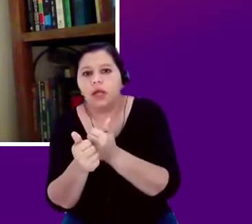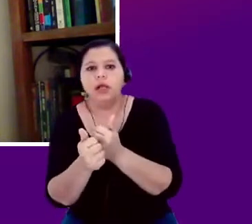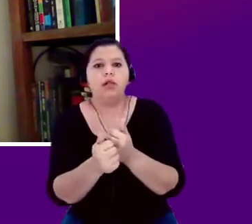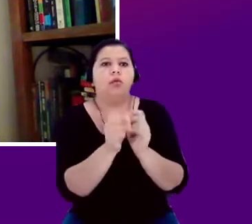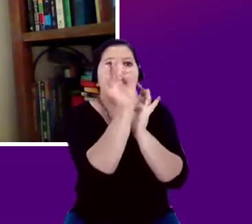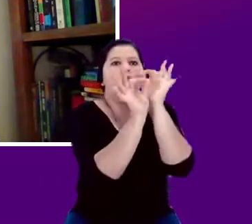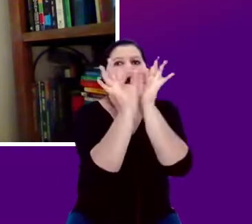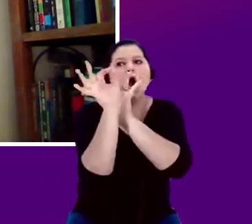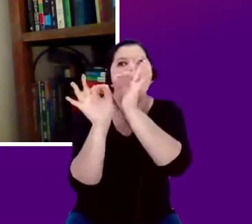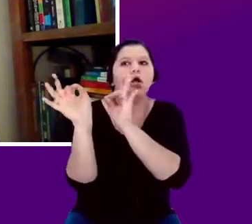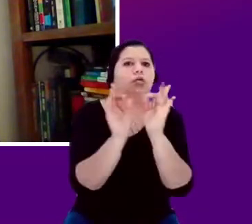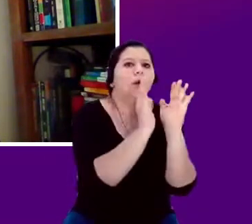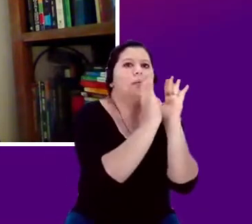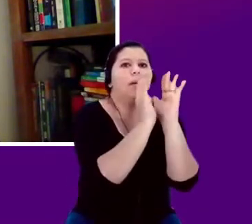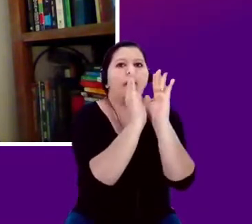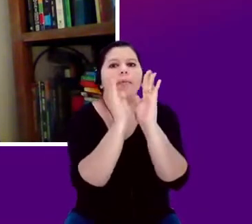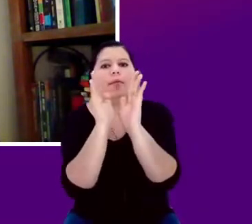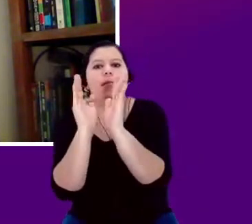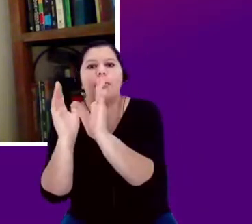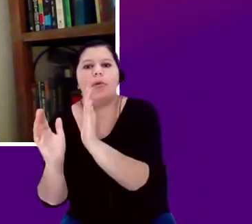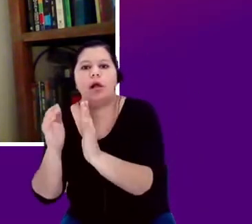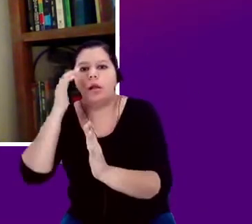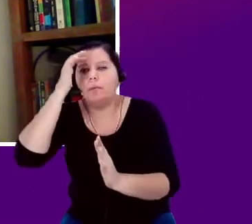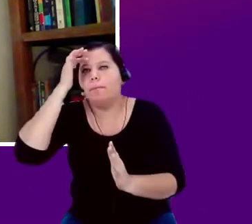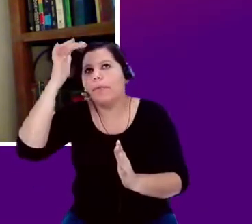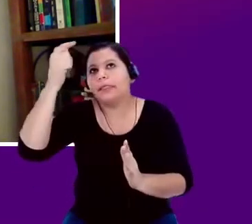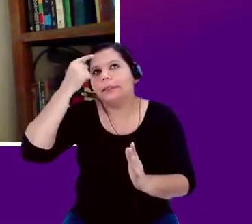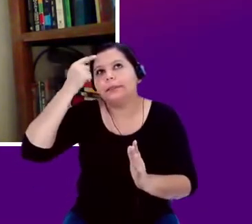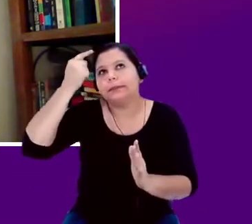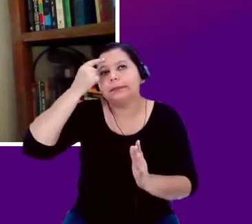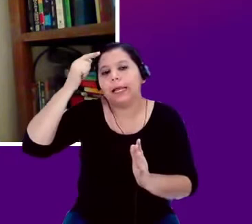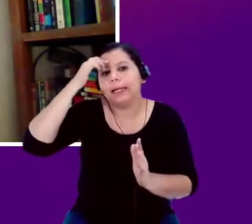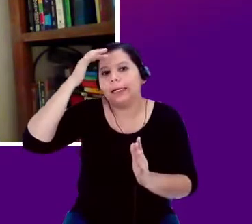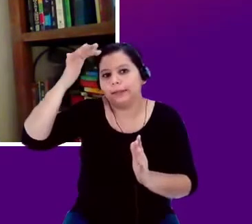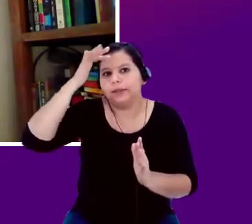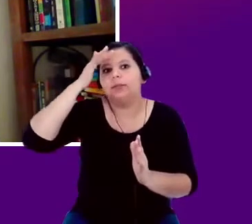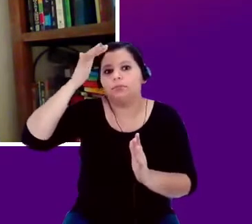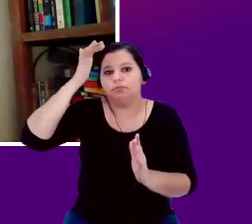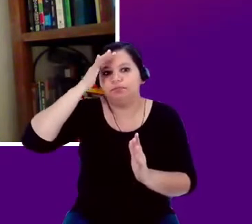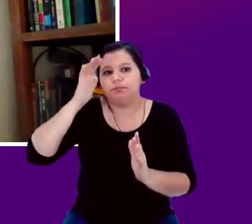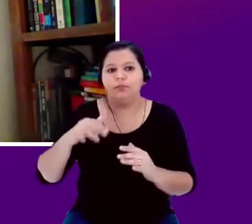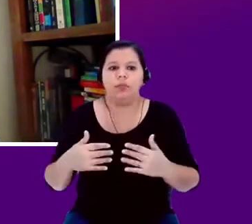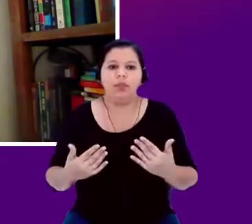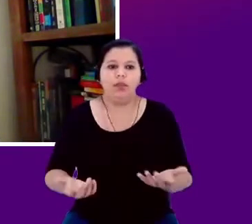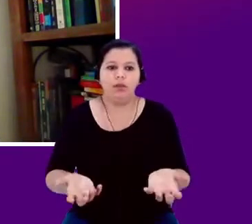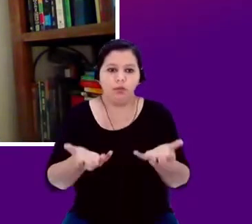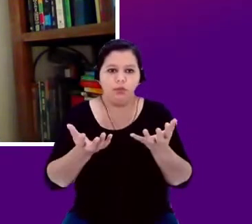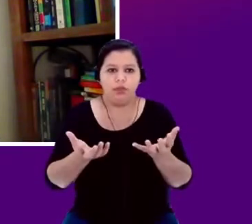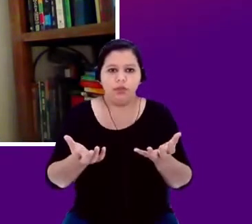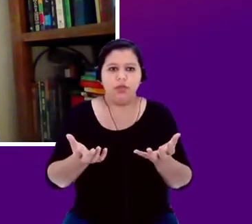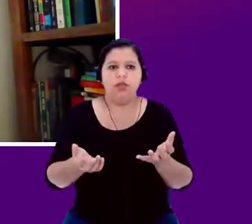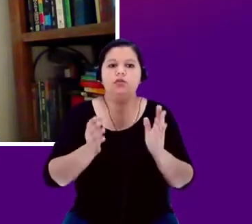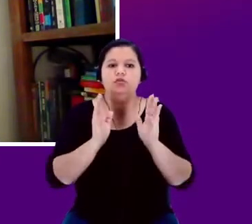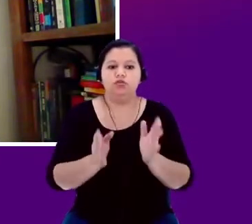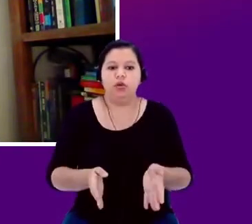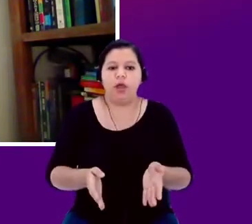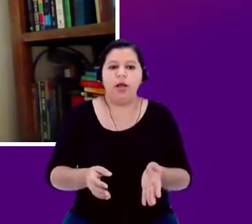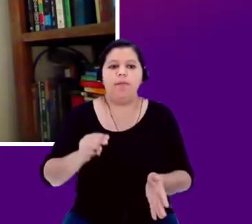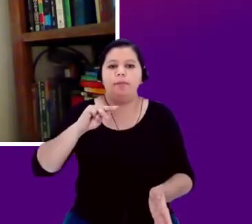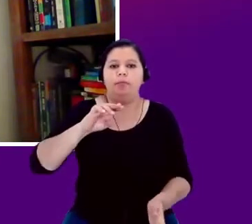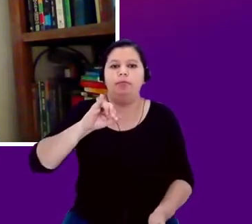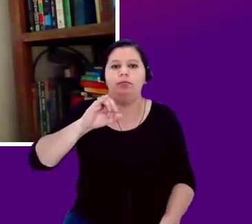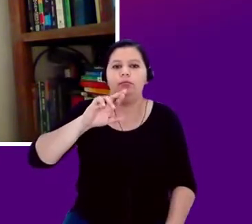sendo estabelecida, pensada, né, para o mercado regulado. E aqui eu já queria passar para a Miriam. Primeiro,